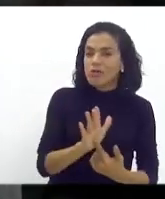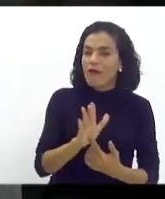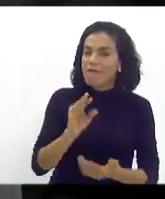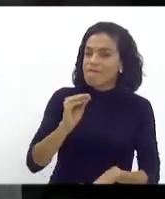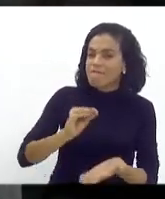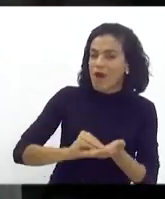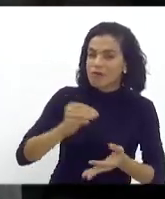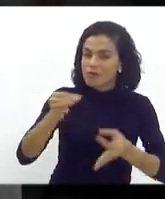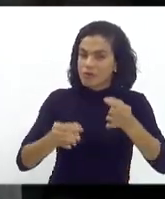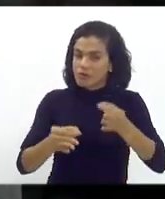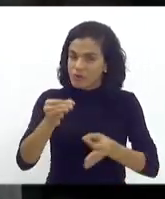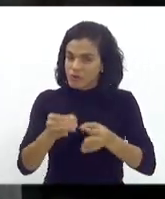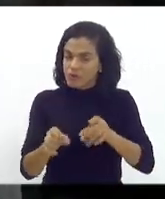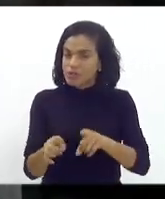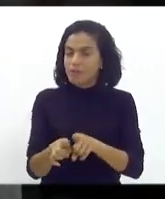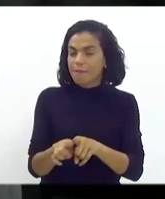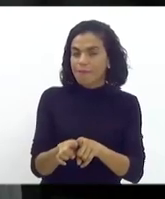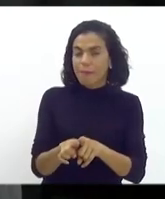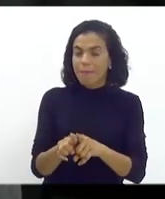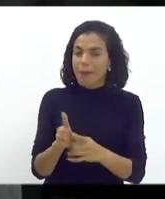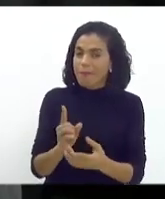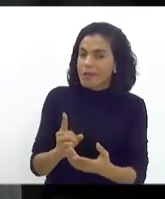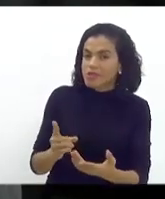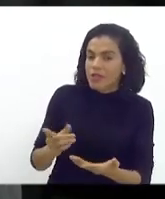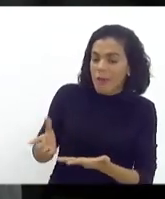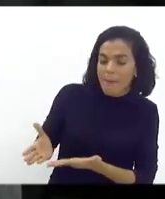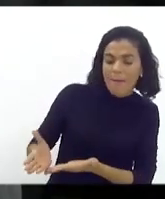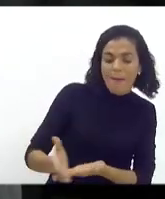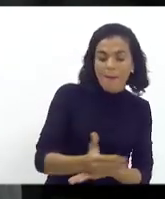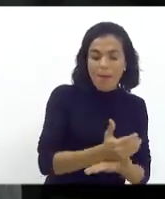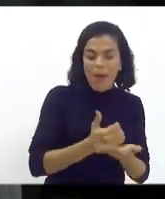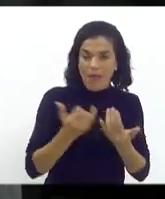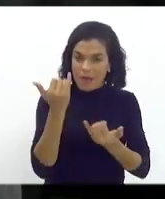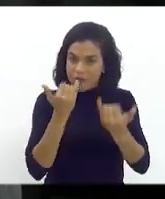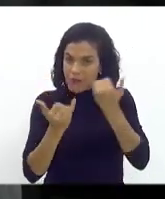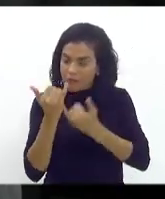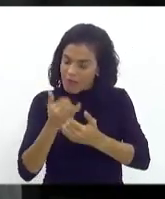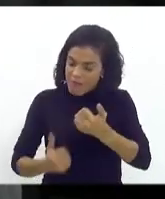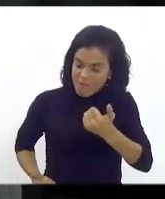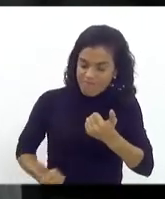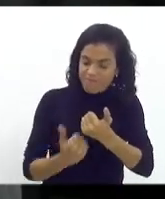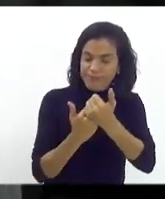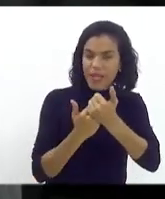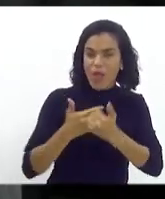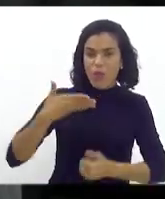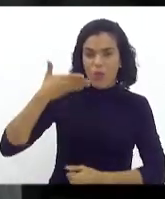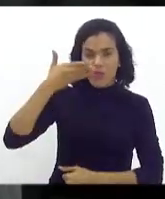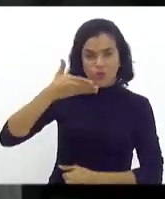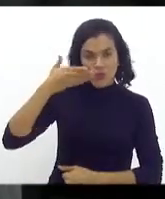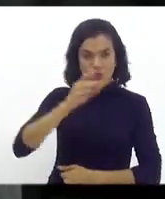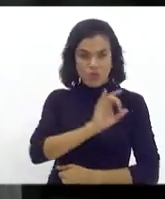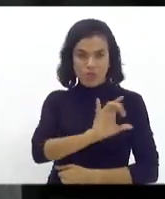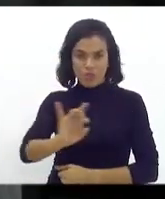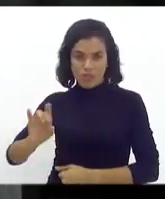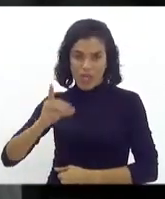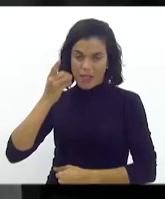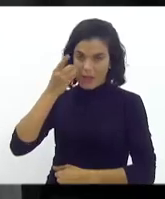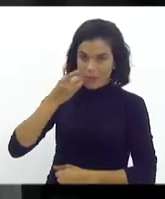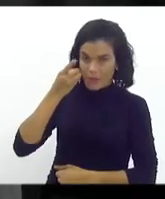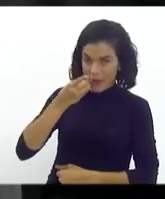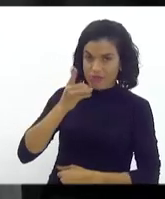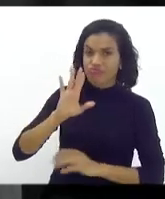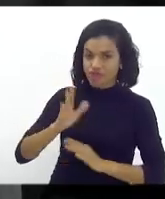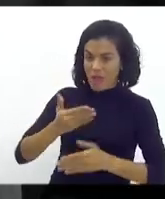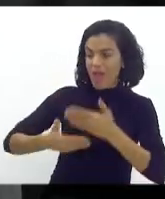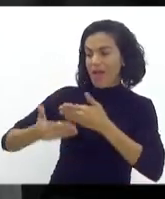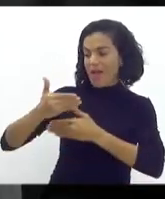vai servir para a gente acolher dados e informações que vão subsidiar fala dos parlamentares isso tem acontecido